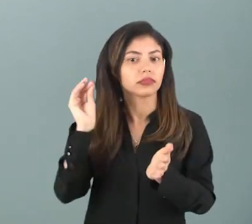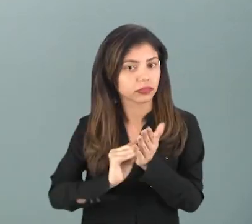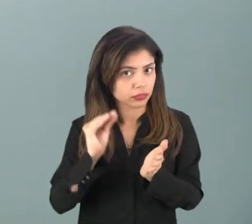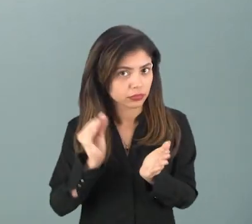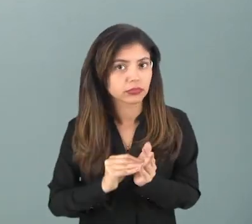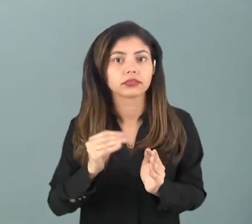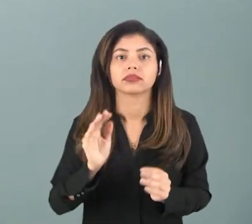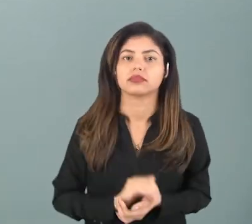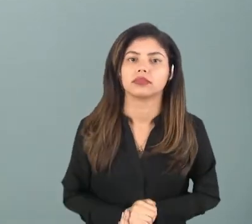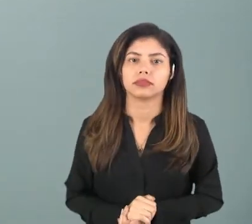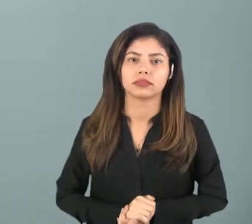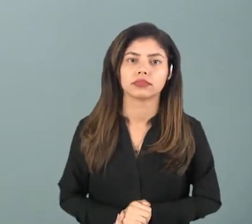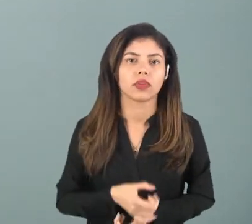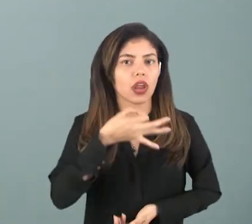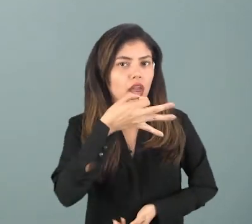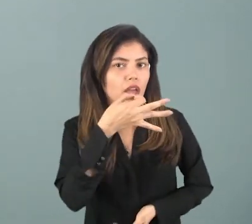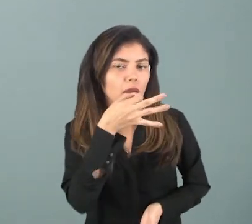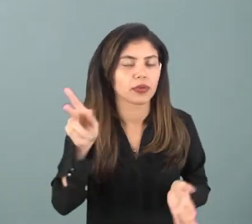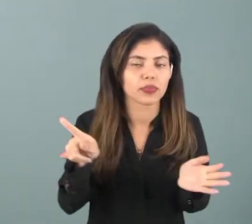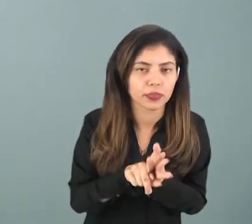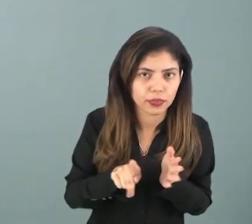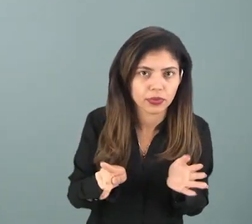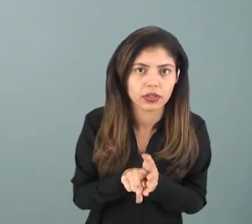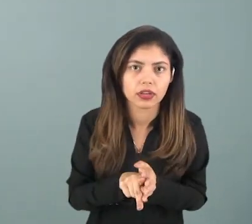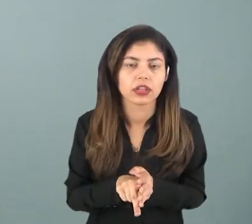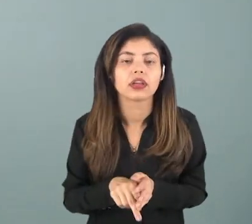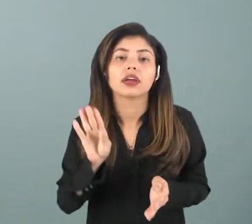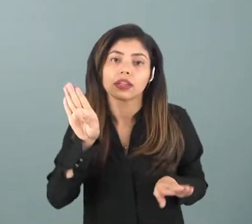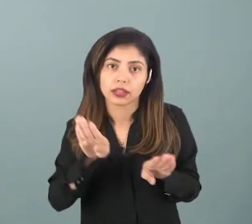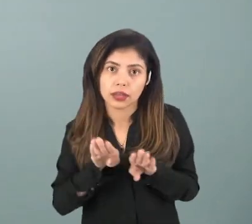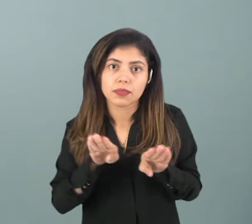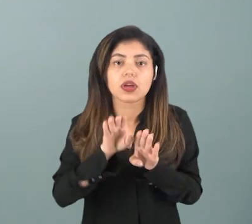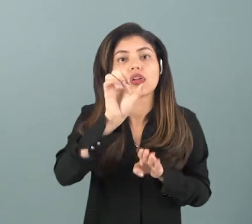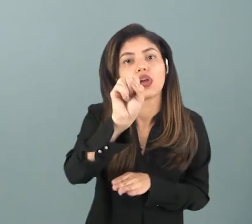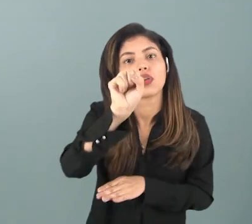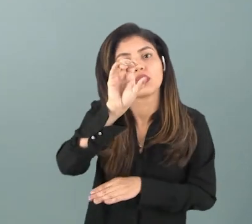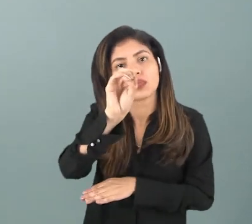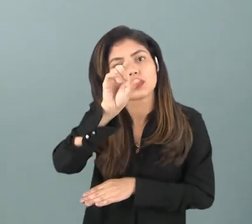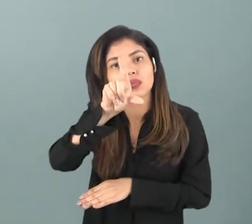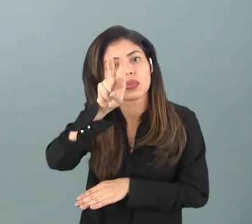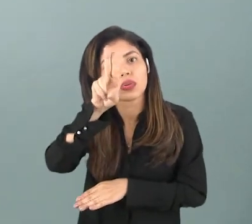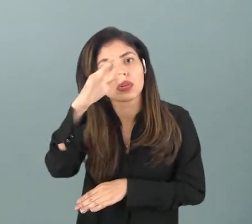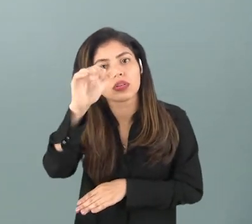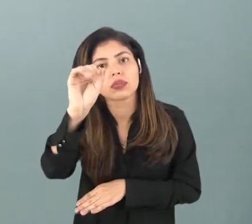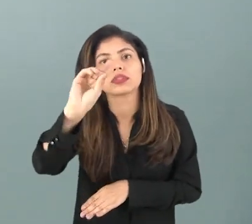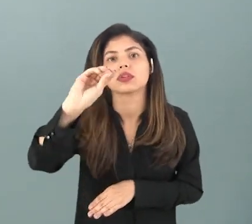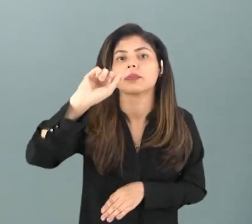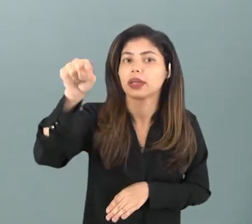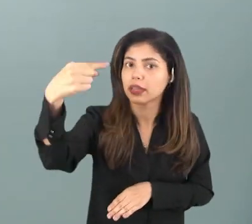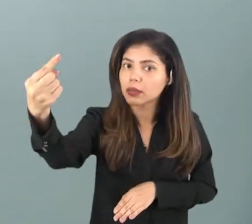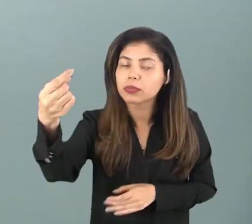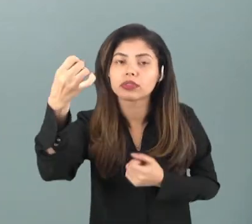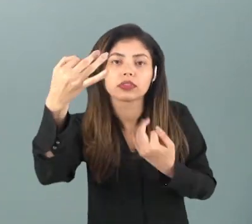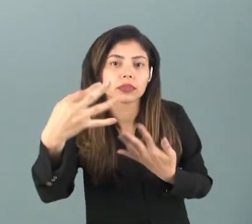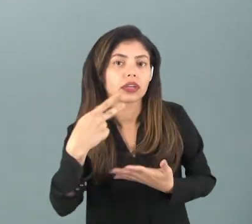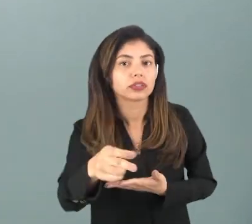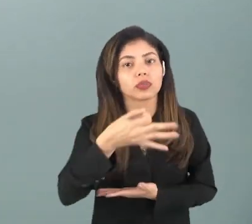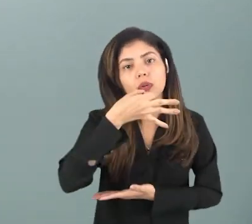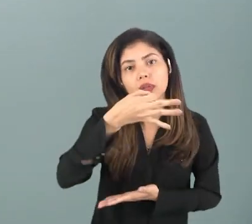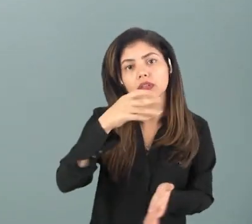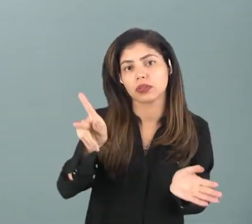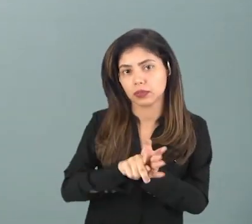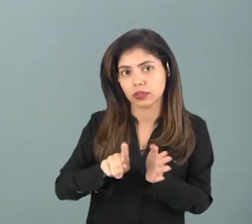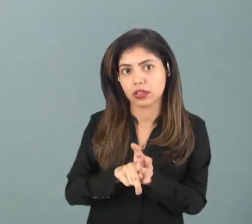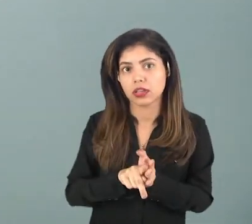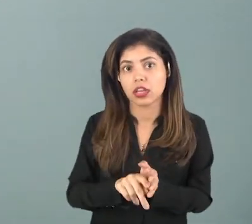fatos, expor uma opinião, uma solução, tá? Depois de você expor sua opinião. E ninguém é obrigado a